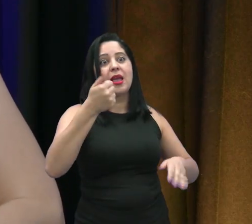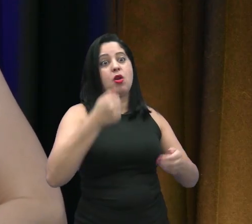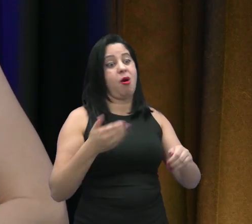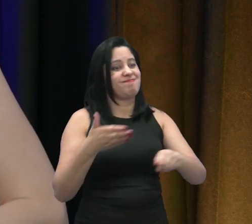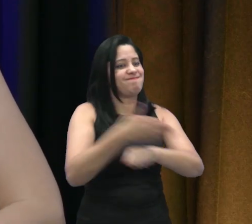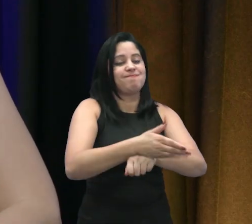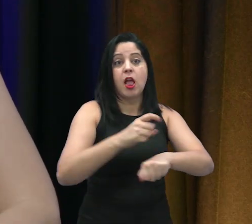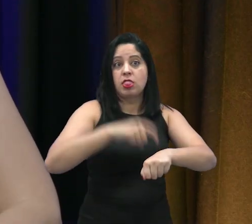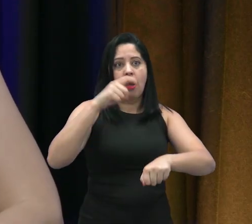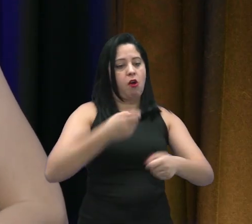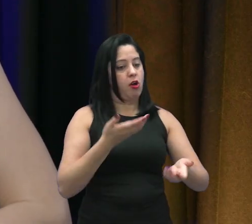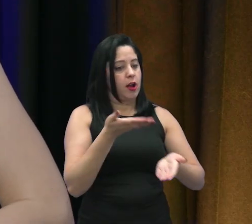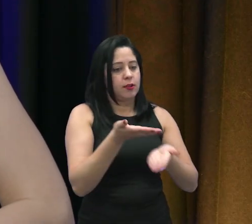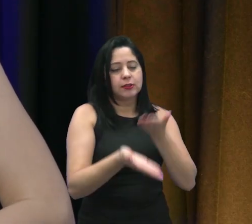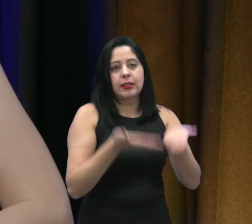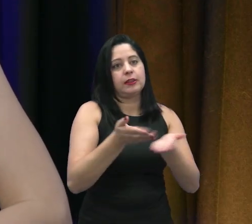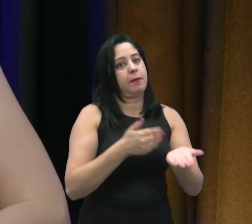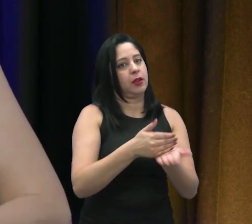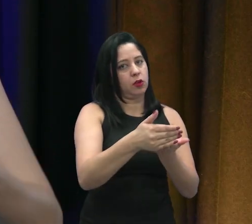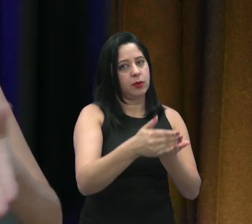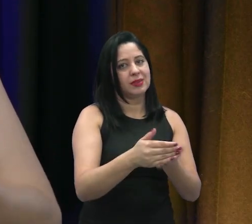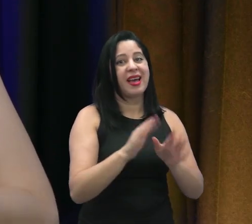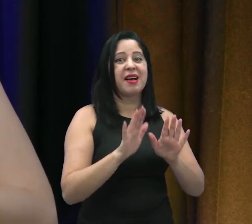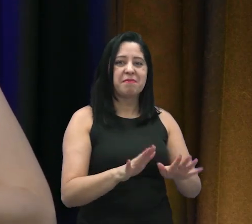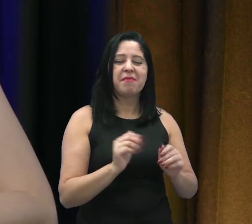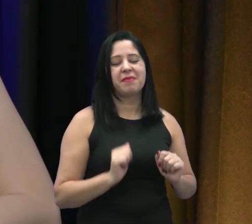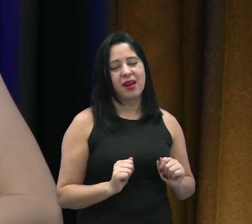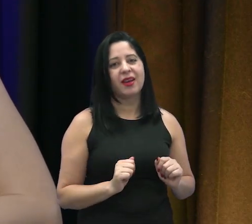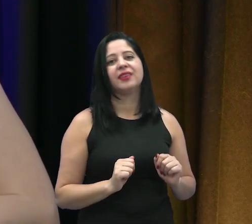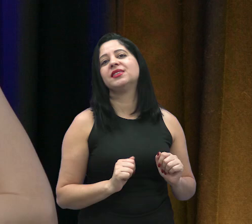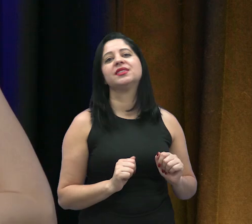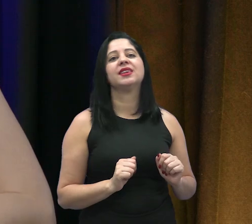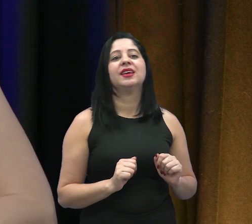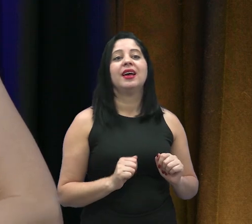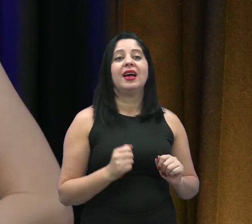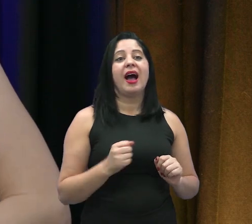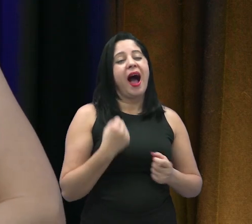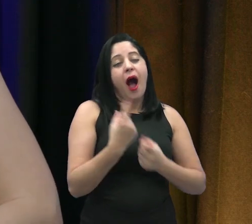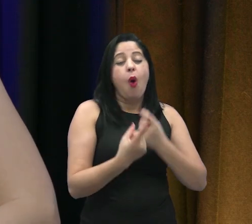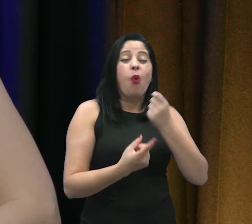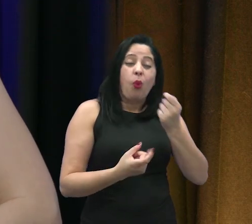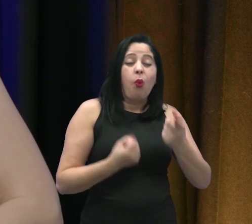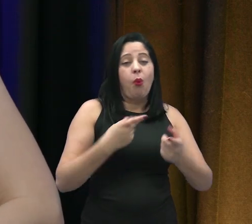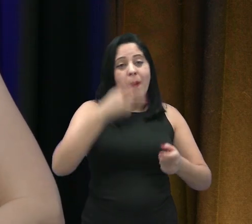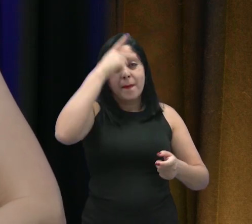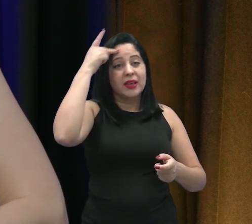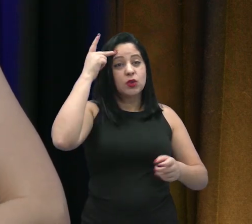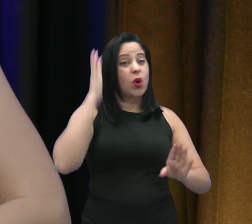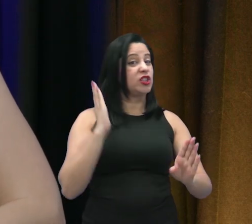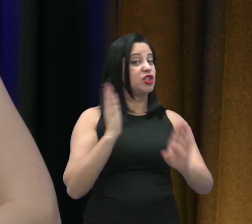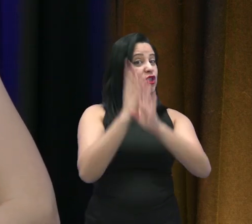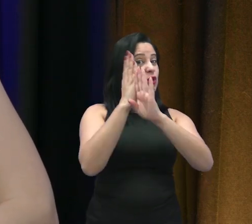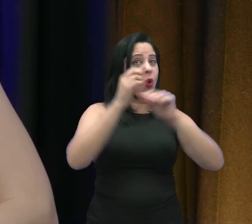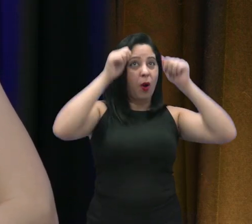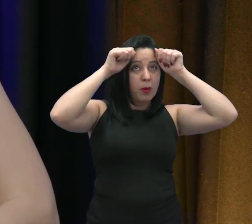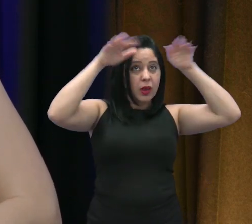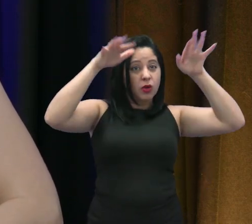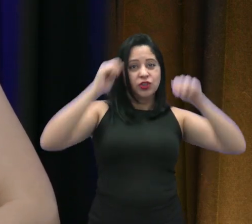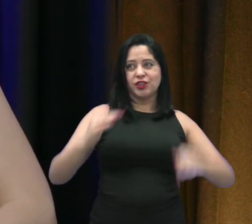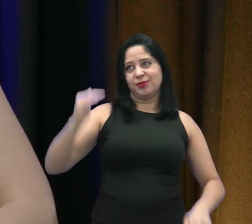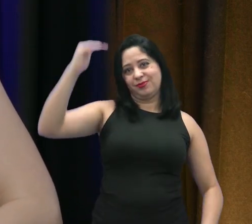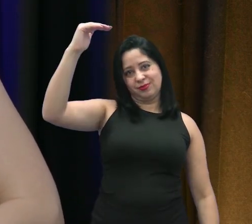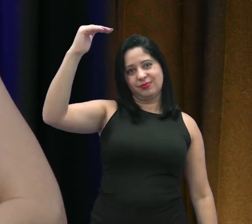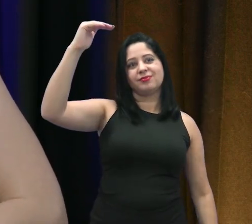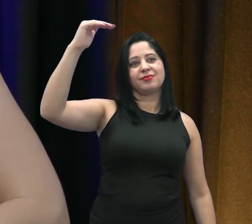melhor. No entanto, como eu disse, tem pessoas que já identificam na idade adulta, então acabam demorando um pouco mais, mas